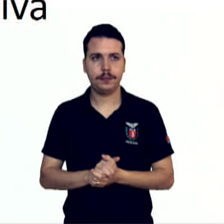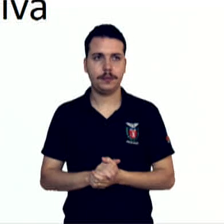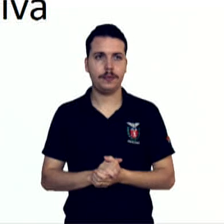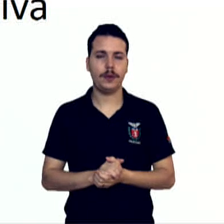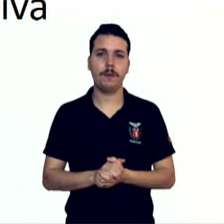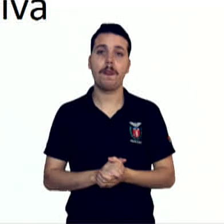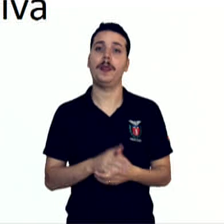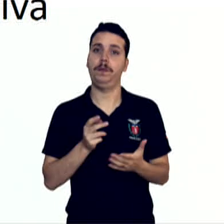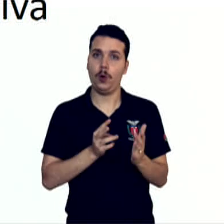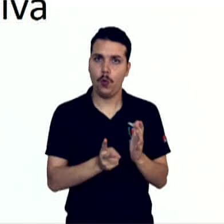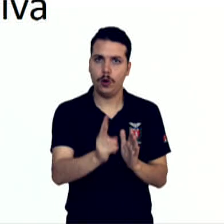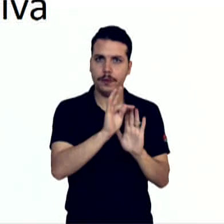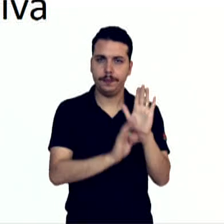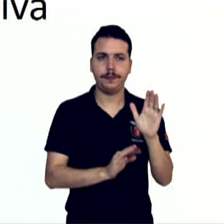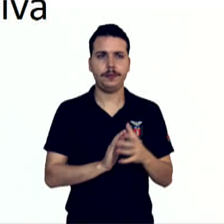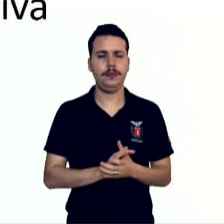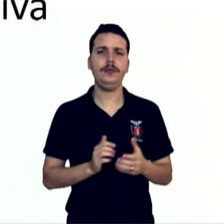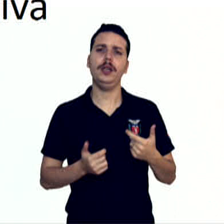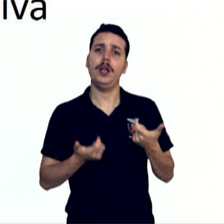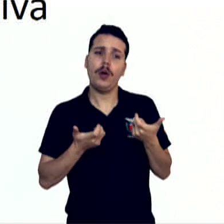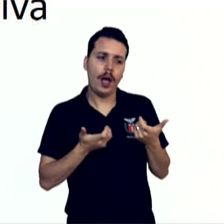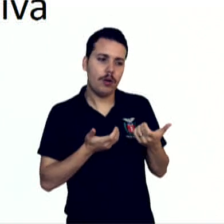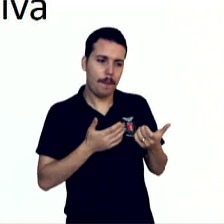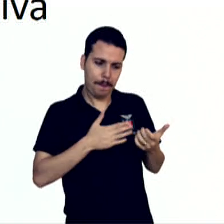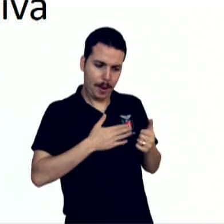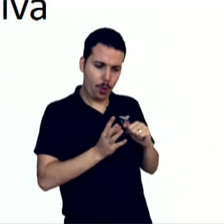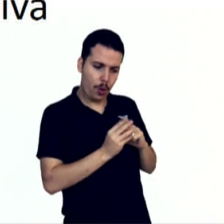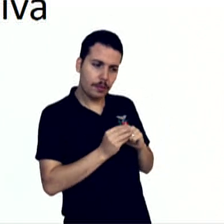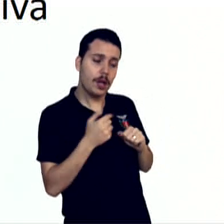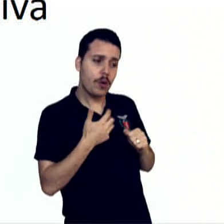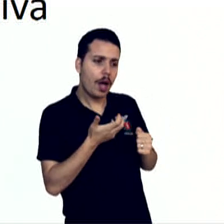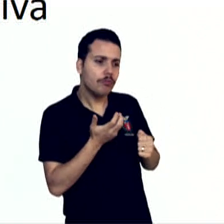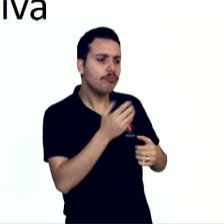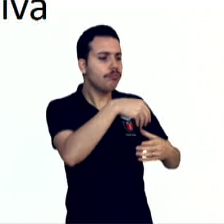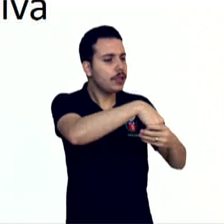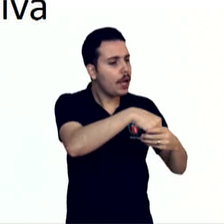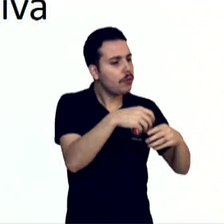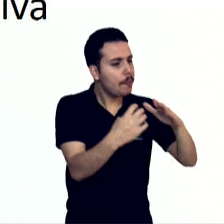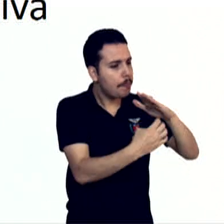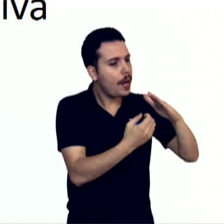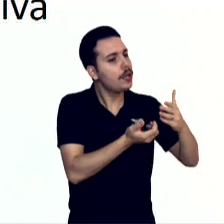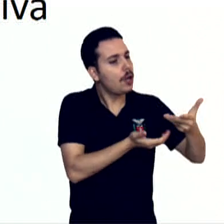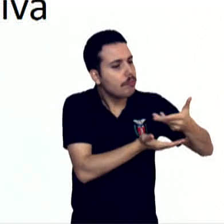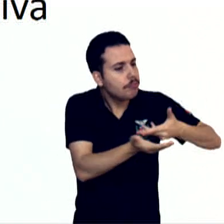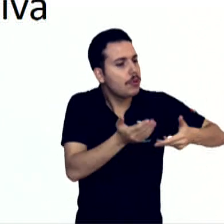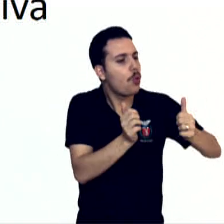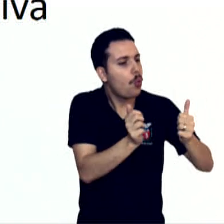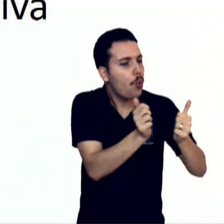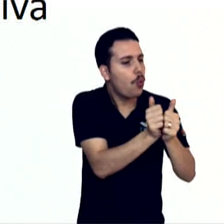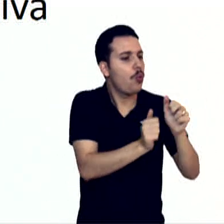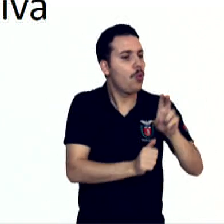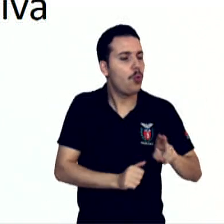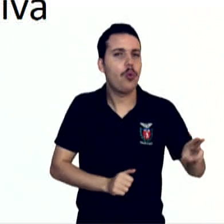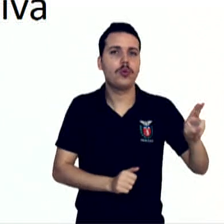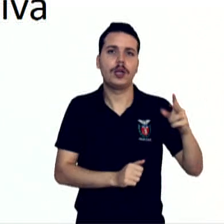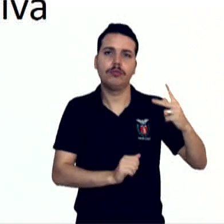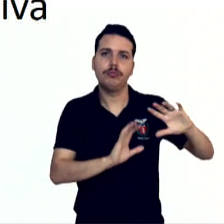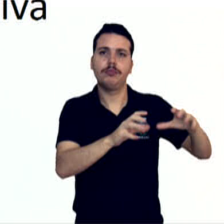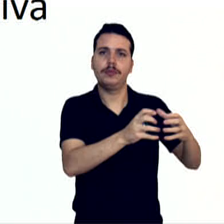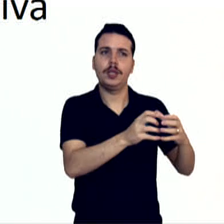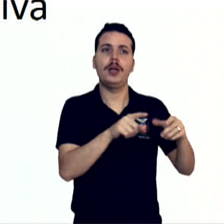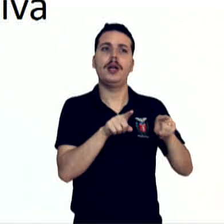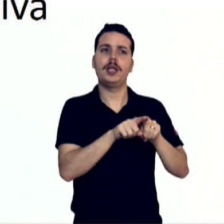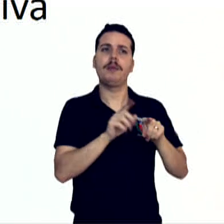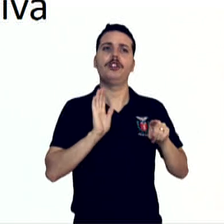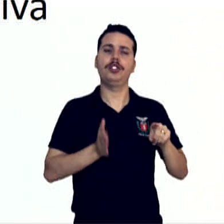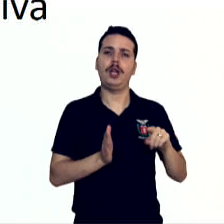e de continuar me aprofundando ao lado de uma equipe dinâmica e motivante. Também tive a oportunidade de contribuir para o